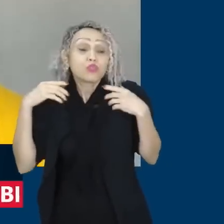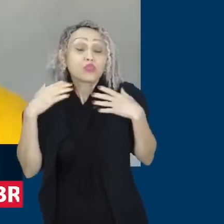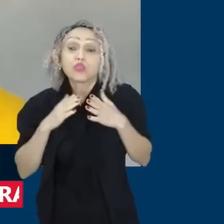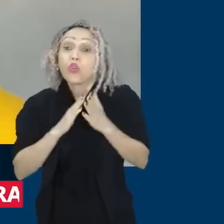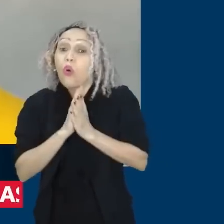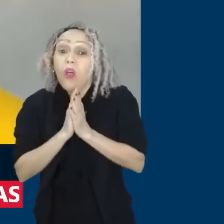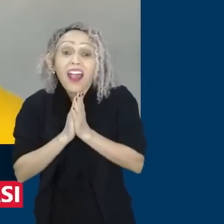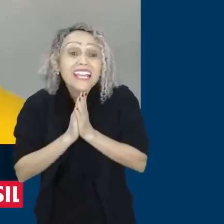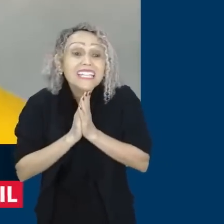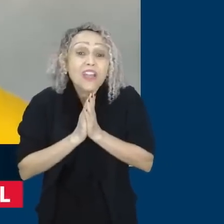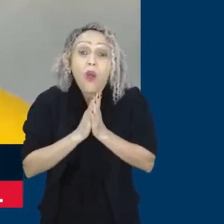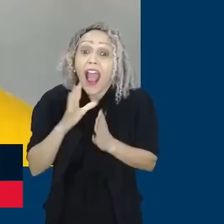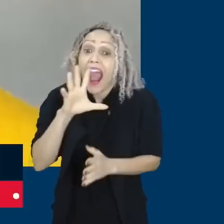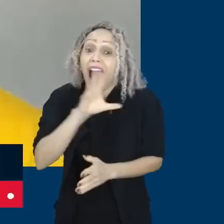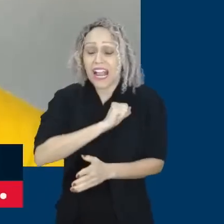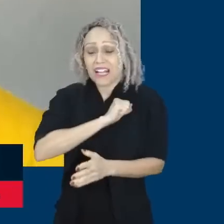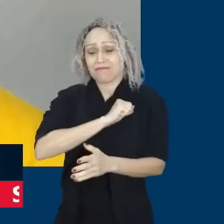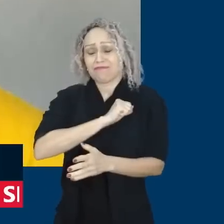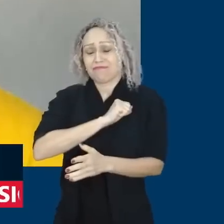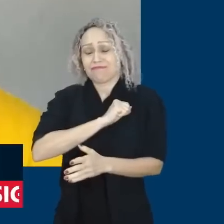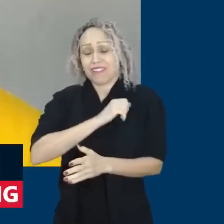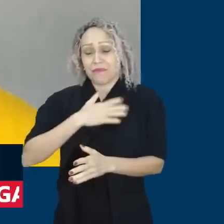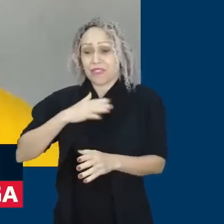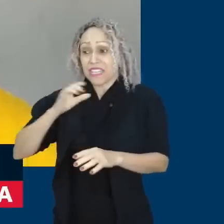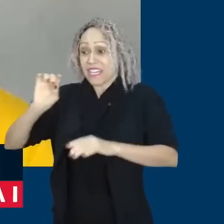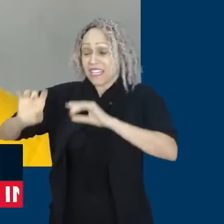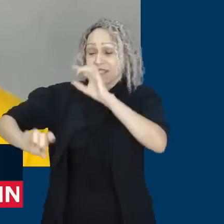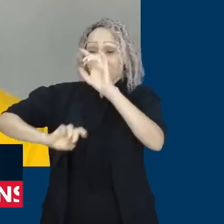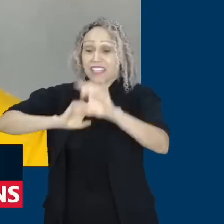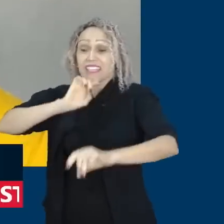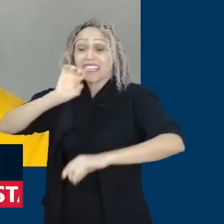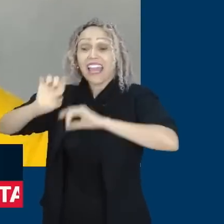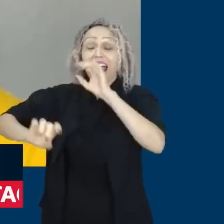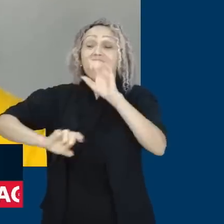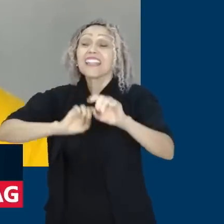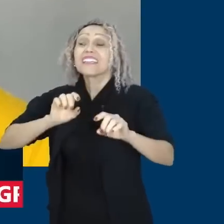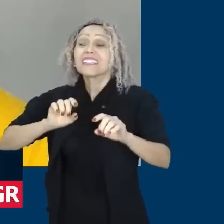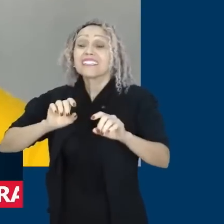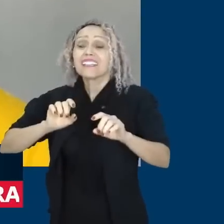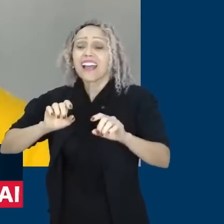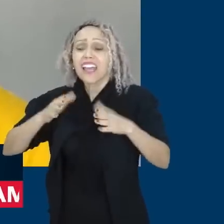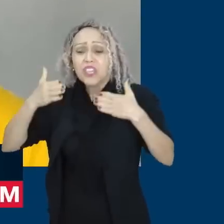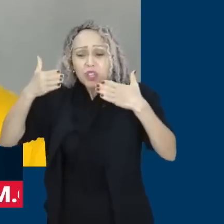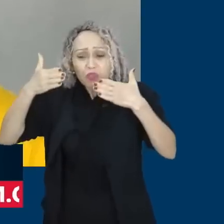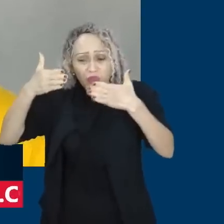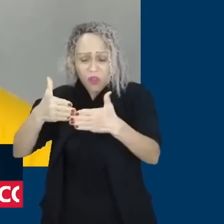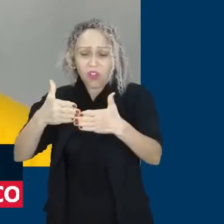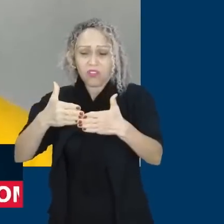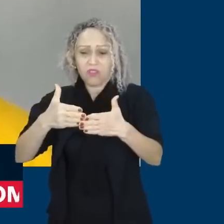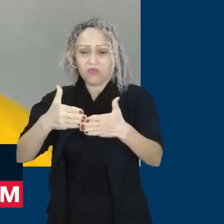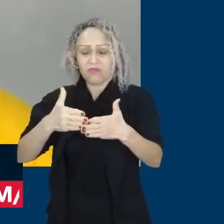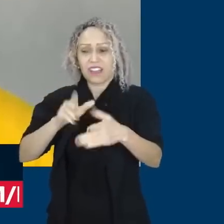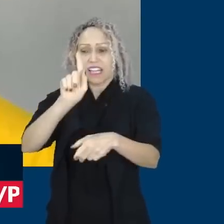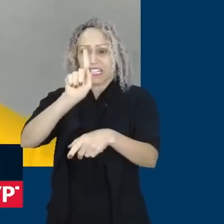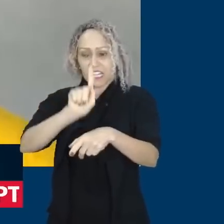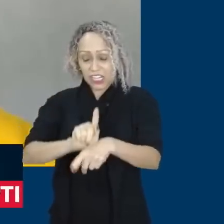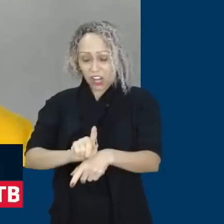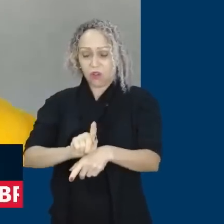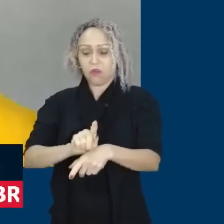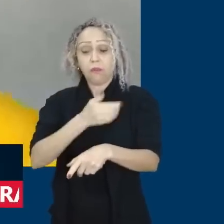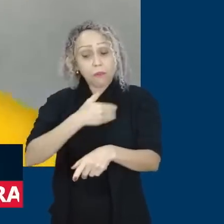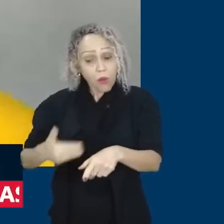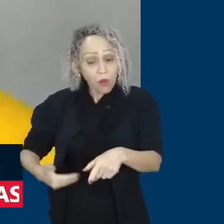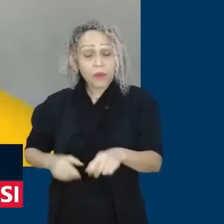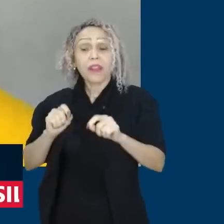sou especialista em gestão pública, para fazer que o serviço público funcione para a classe trabalhadora e para o povo